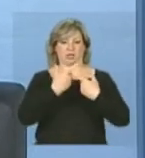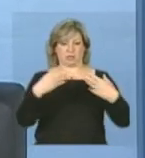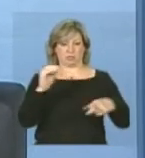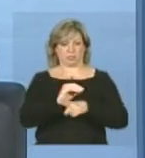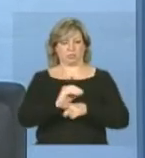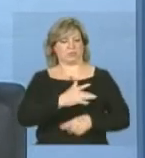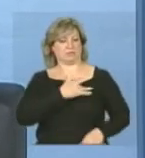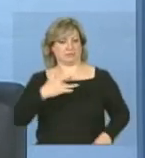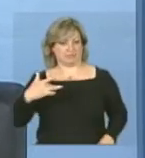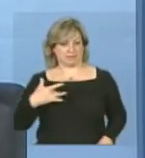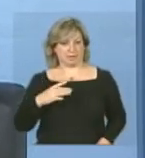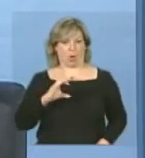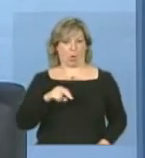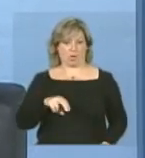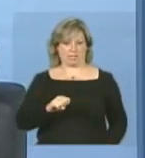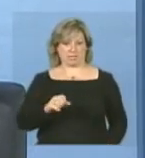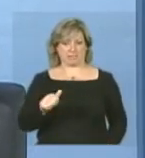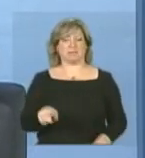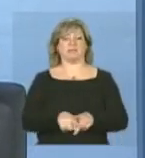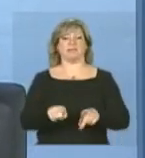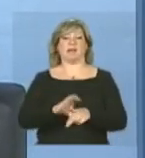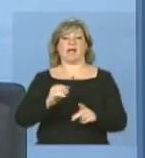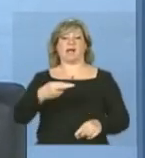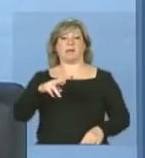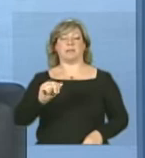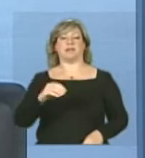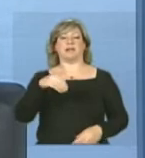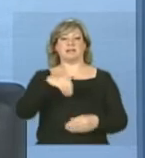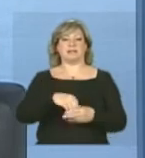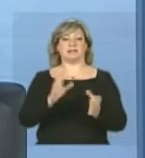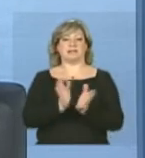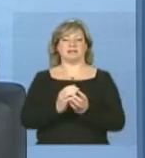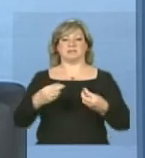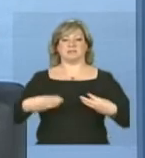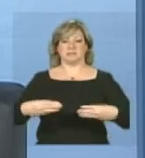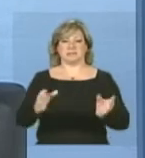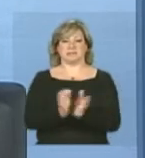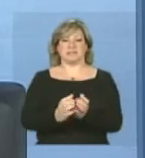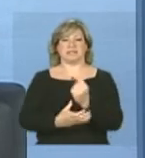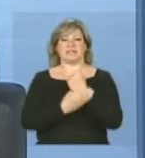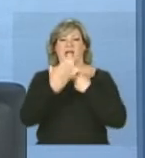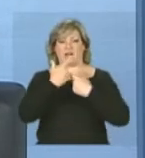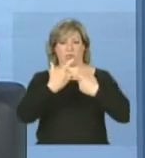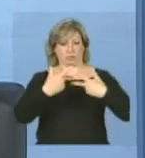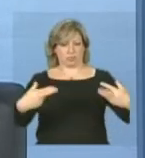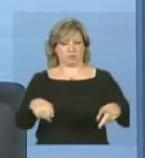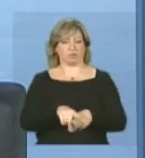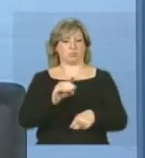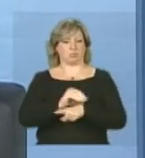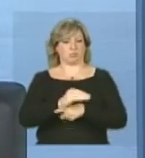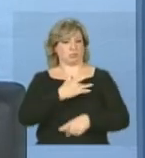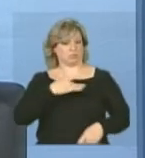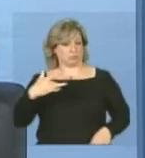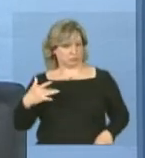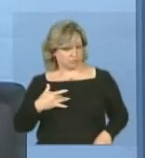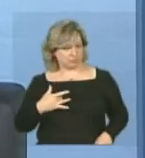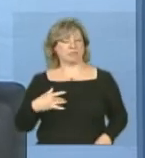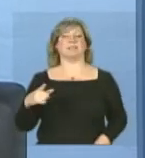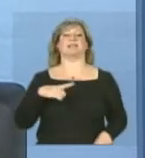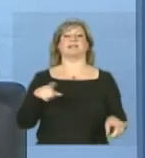Alimentar e Nutricional, o CONSEA, e a Câmara Interministerial de Segurança Alimentar e Nutricional, o